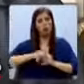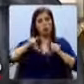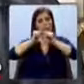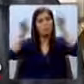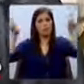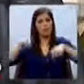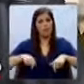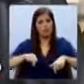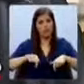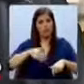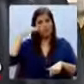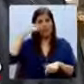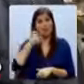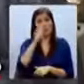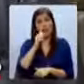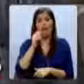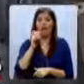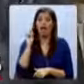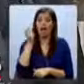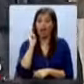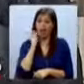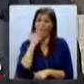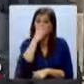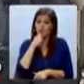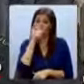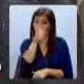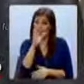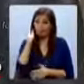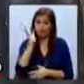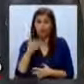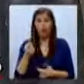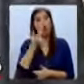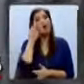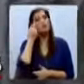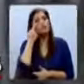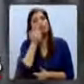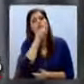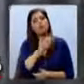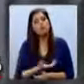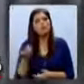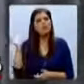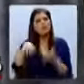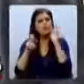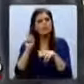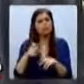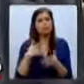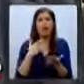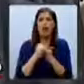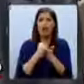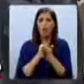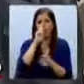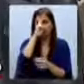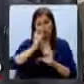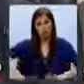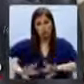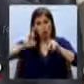50 anos. O know-how e o facto de vocês terem regressado aqui à empresa diz muito deste esforço para recuperar a cerâmica de Valadares, mas